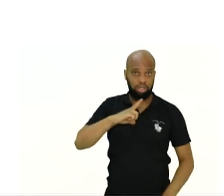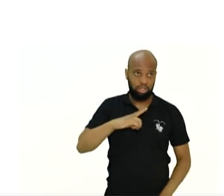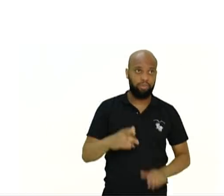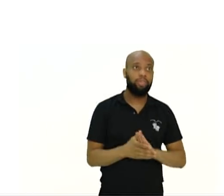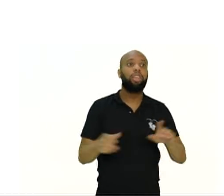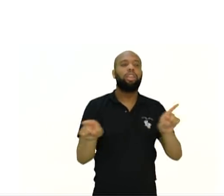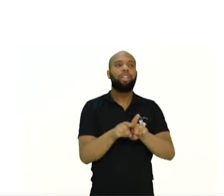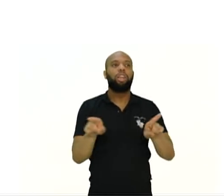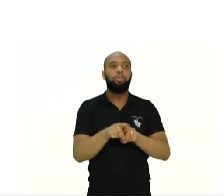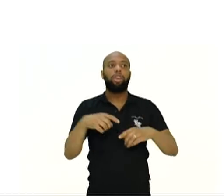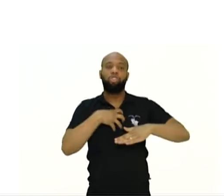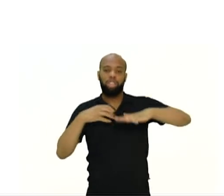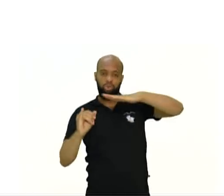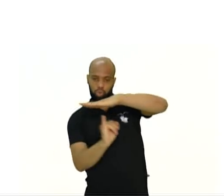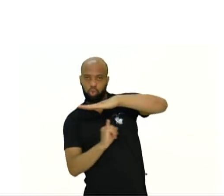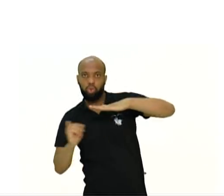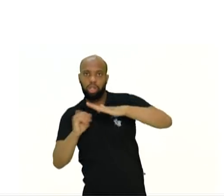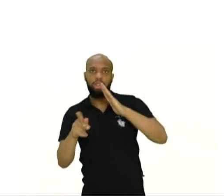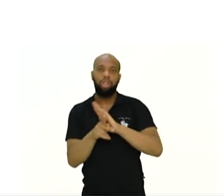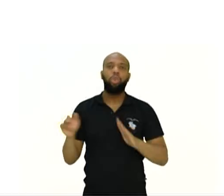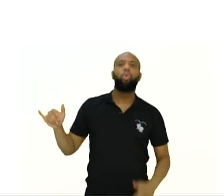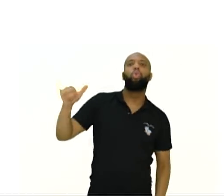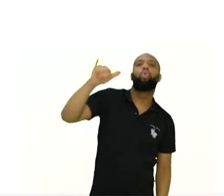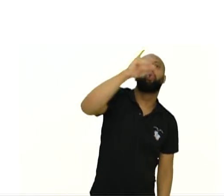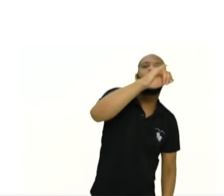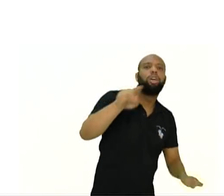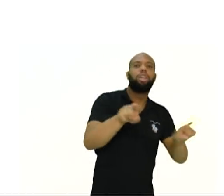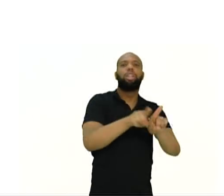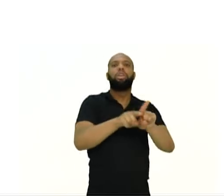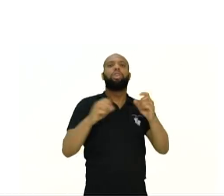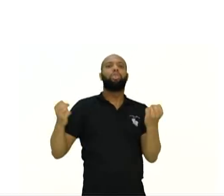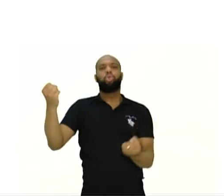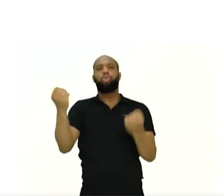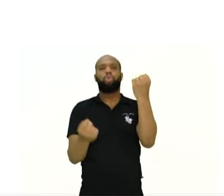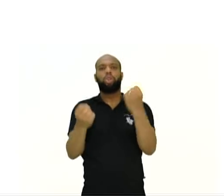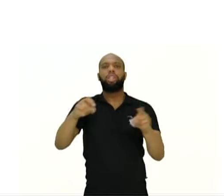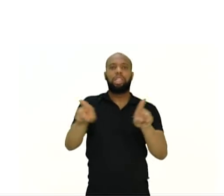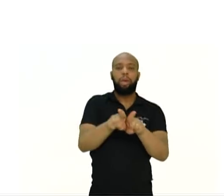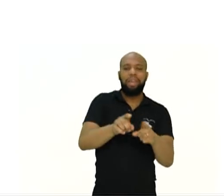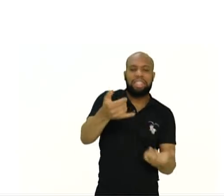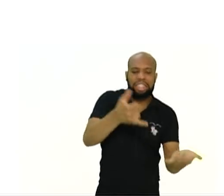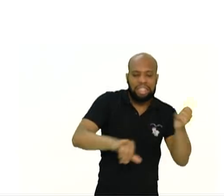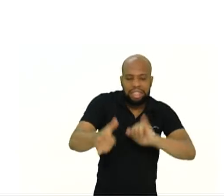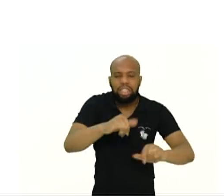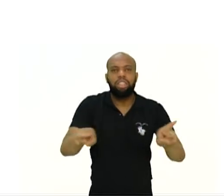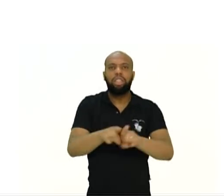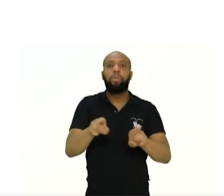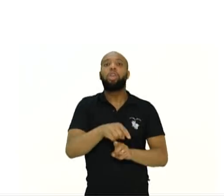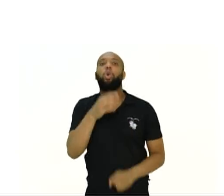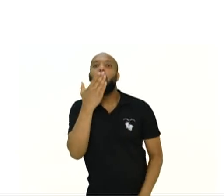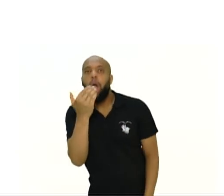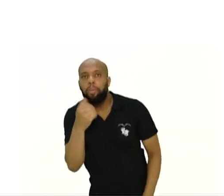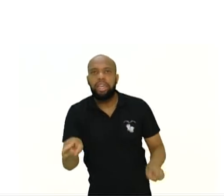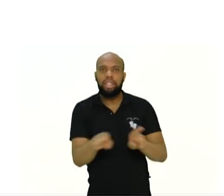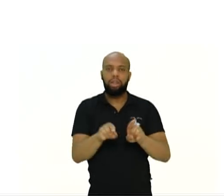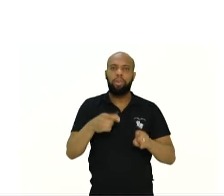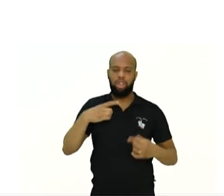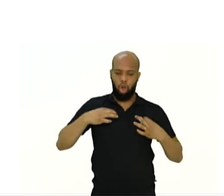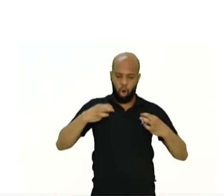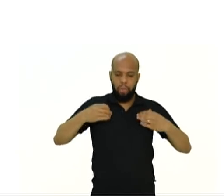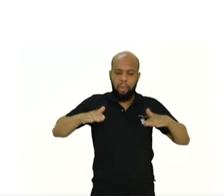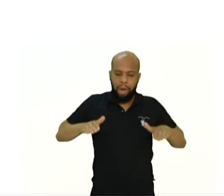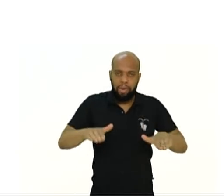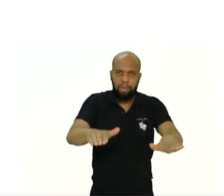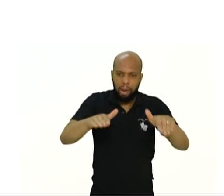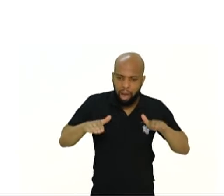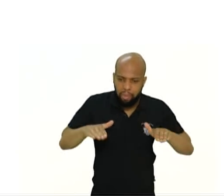a indústria aeronáutica, automobilística, química, eletrônica, alimentícia, têxtil,